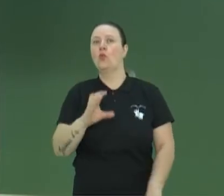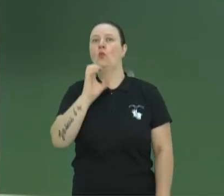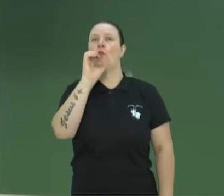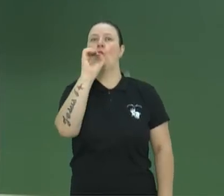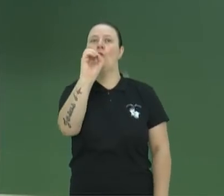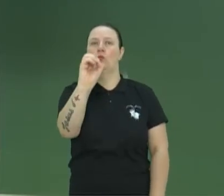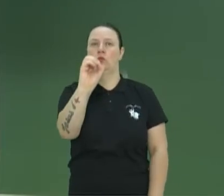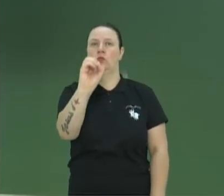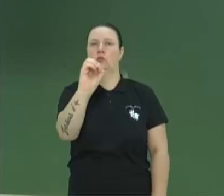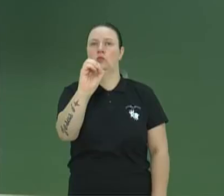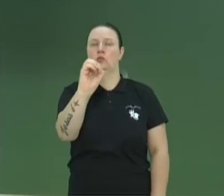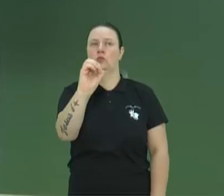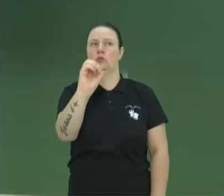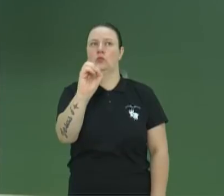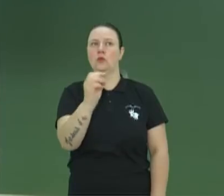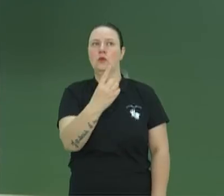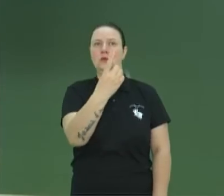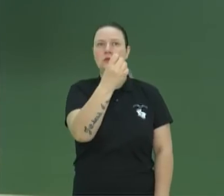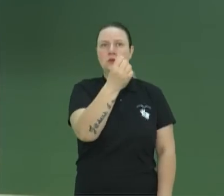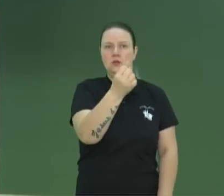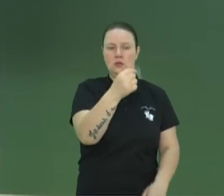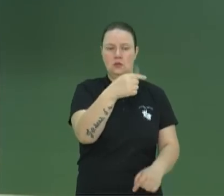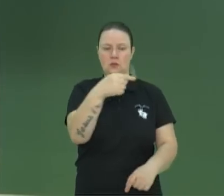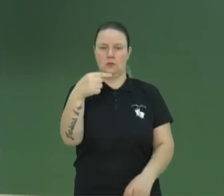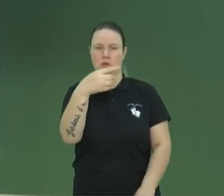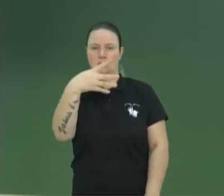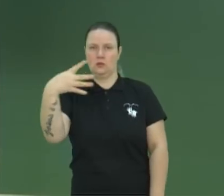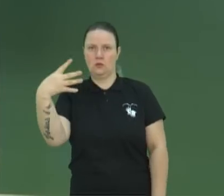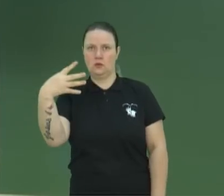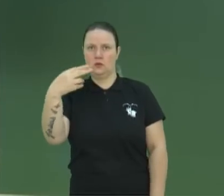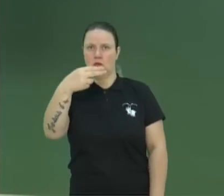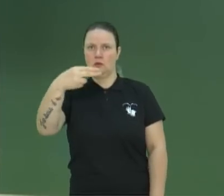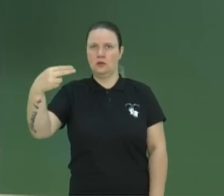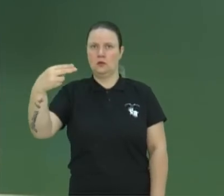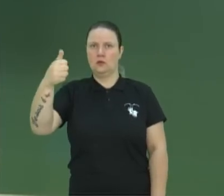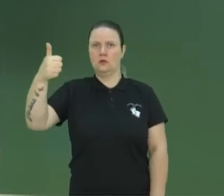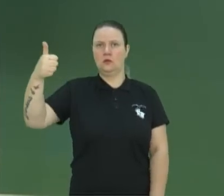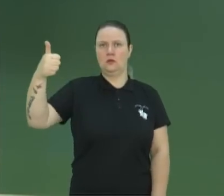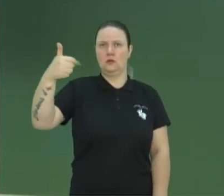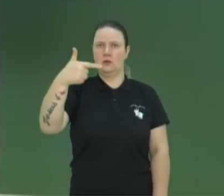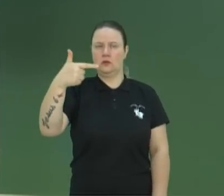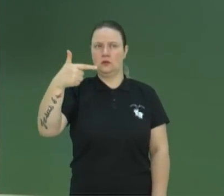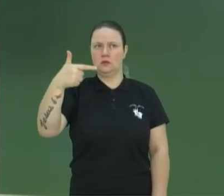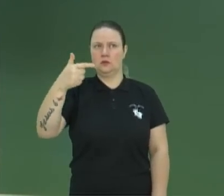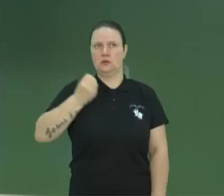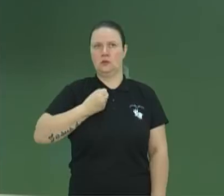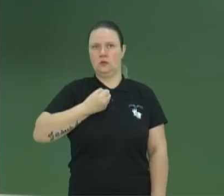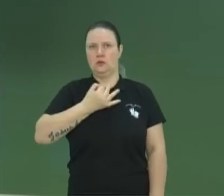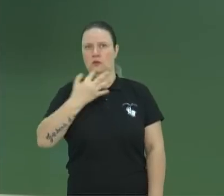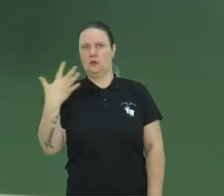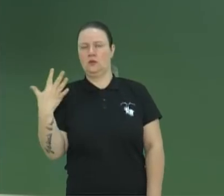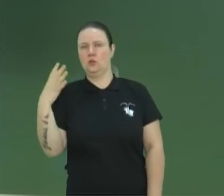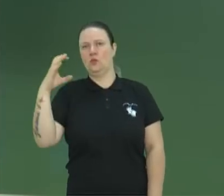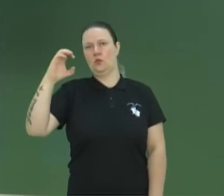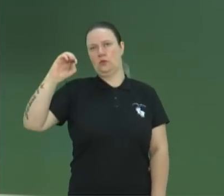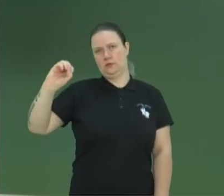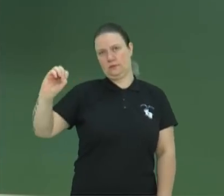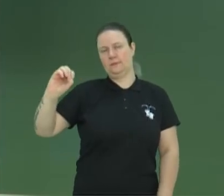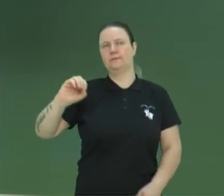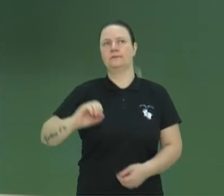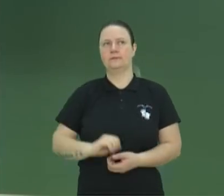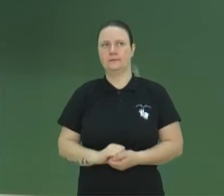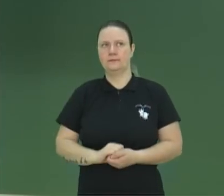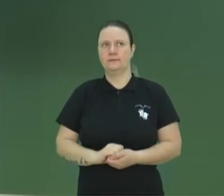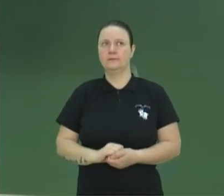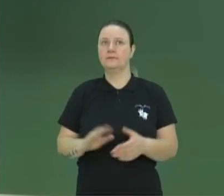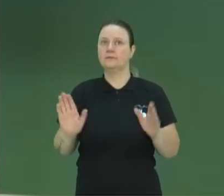né? Então 16 menos 4 vai ser igual a 12 elementos nulos. Então minha matriz de ordem 4, né,